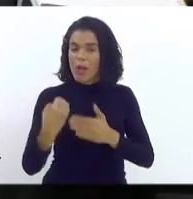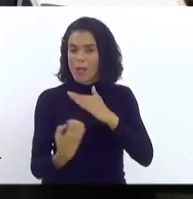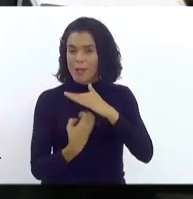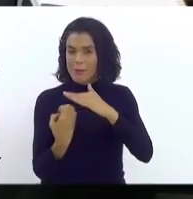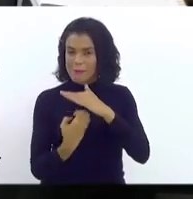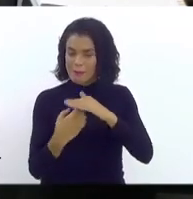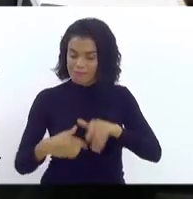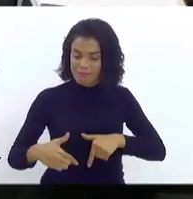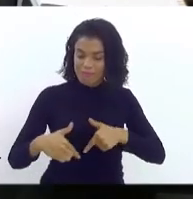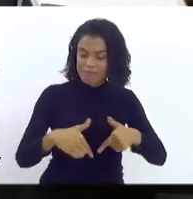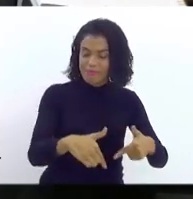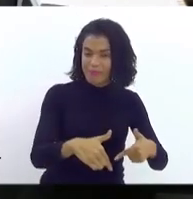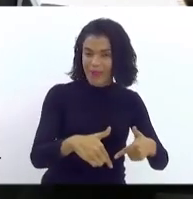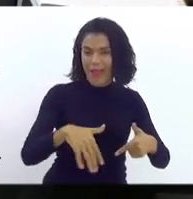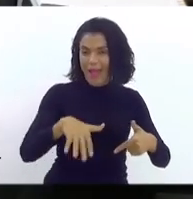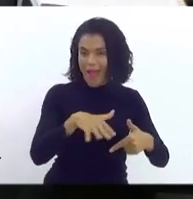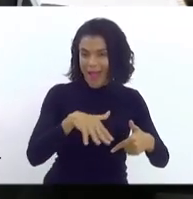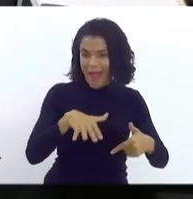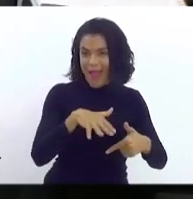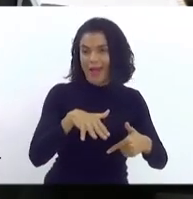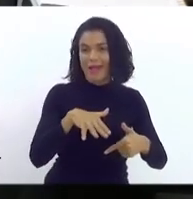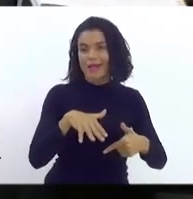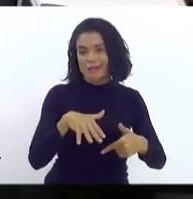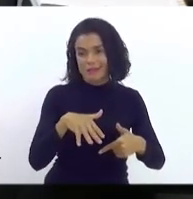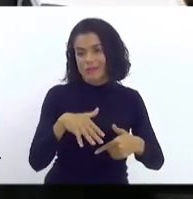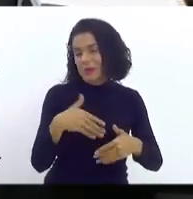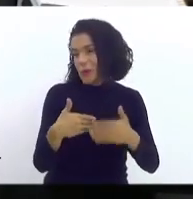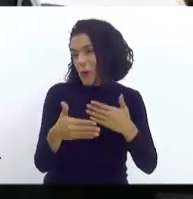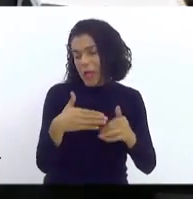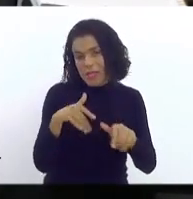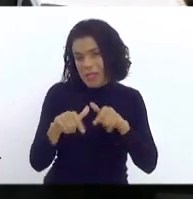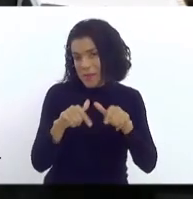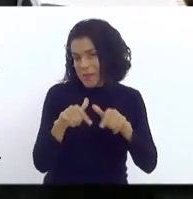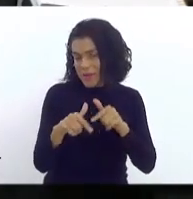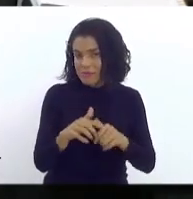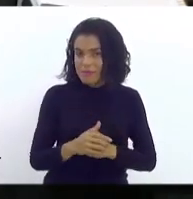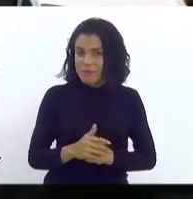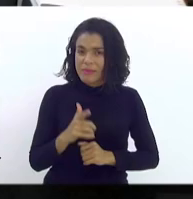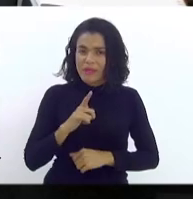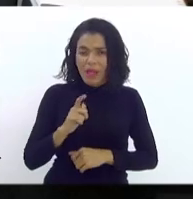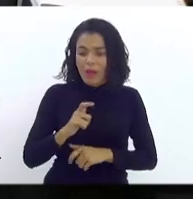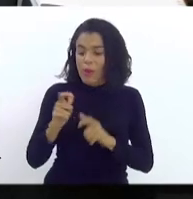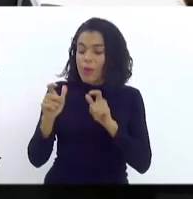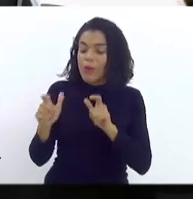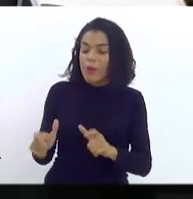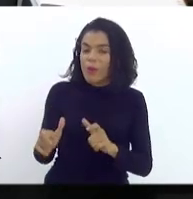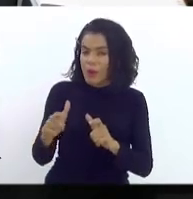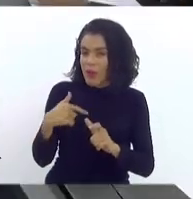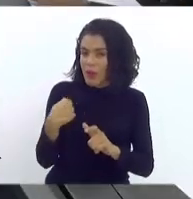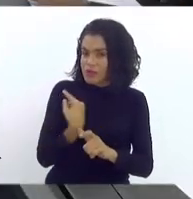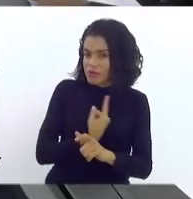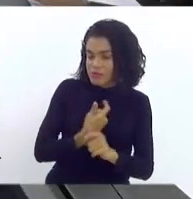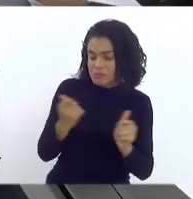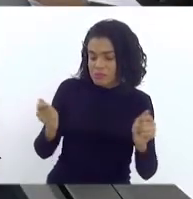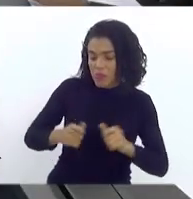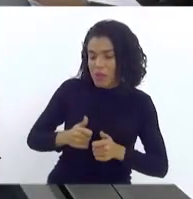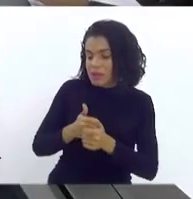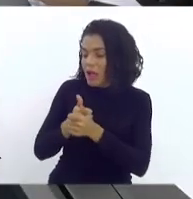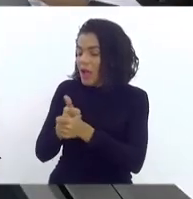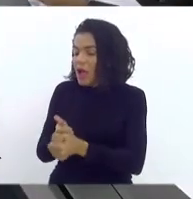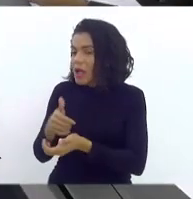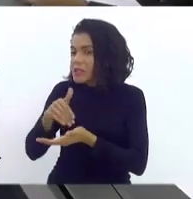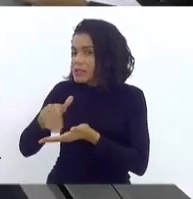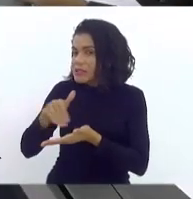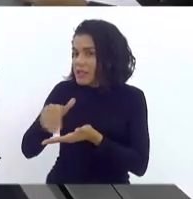para atuar tanto na execução de qualquer serviço da distribuidora. Tem algum local que a gente possa acompanhar quais são os escritórios que